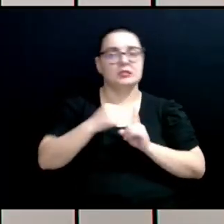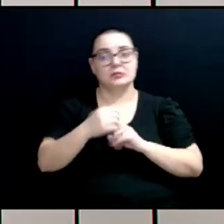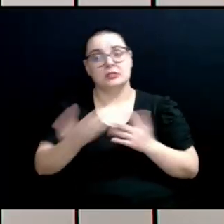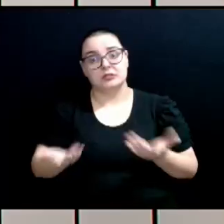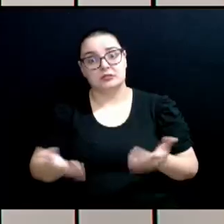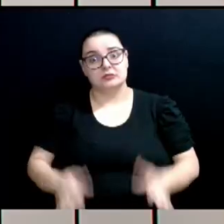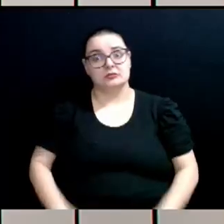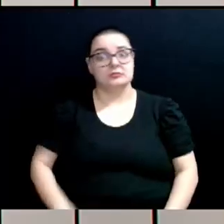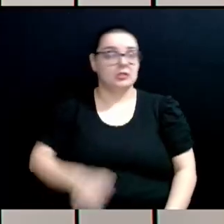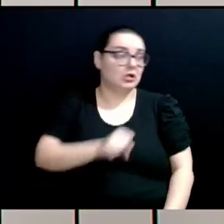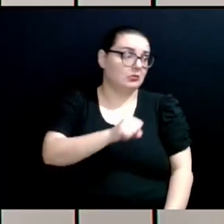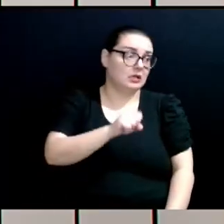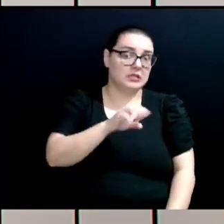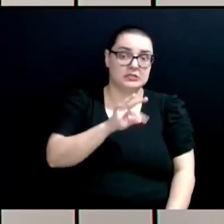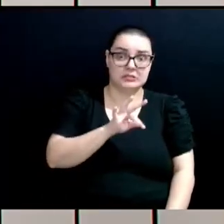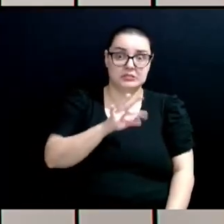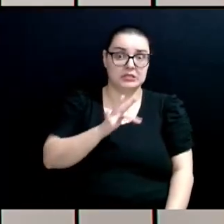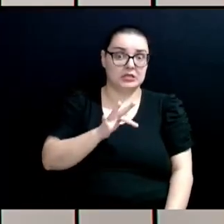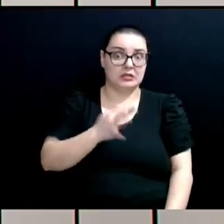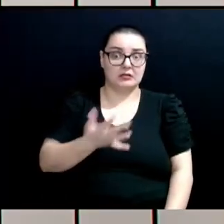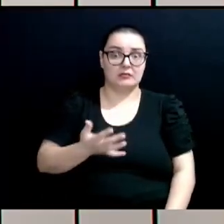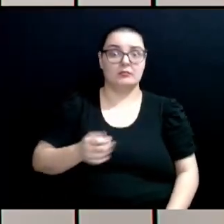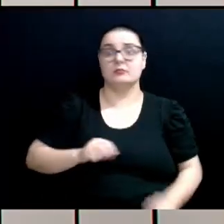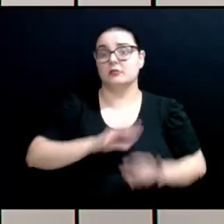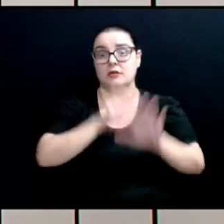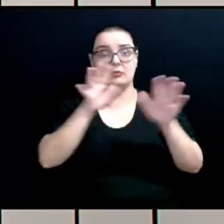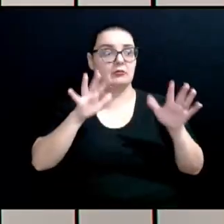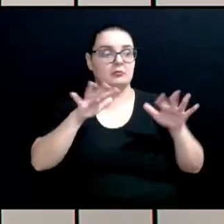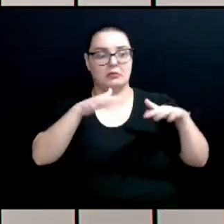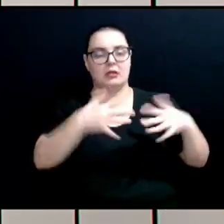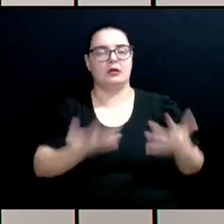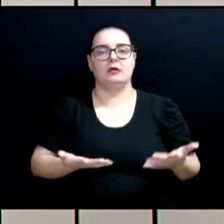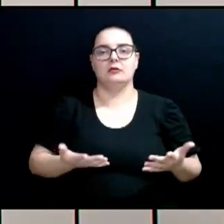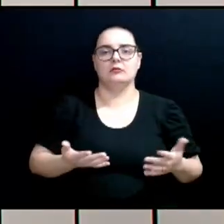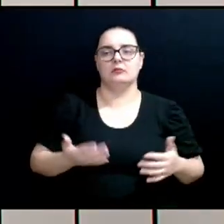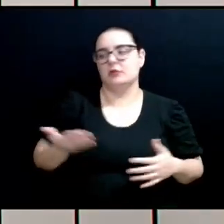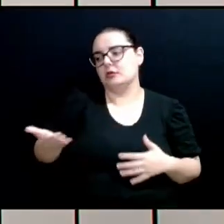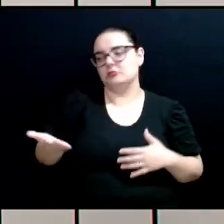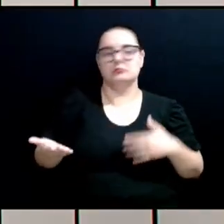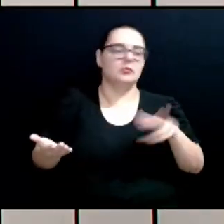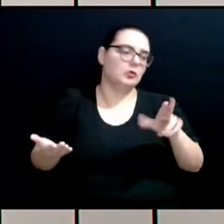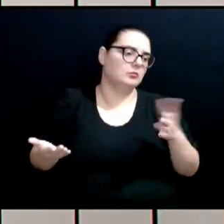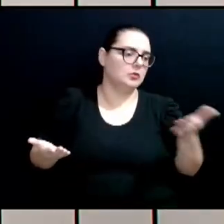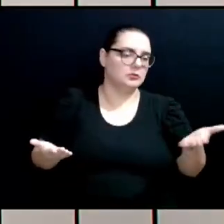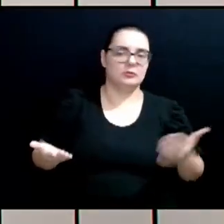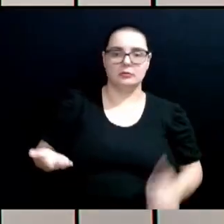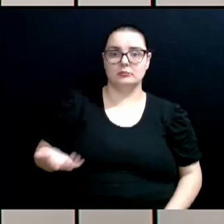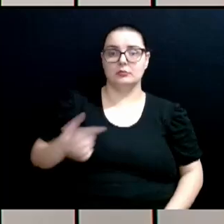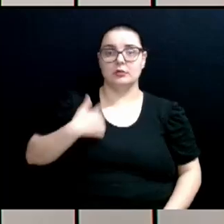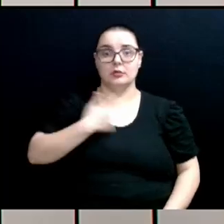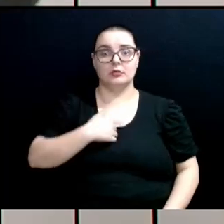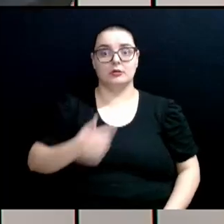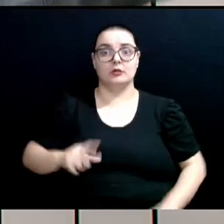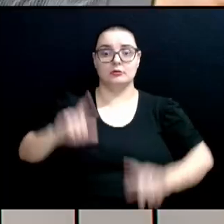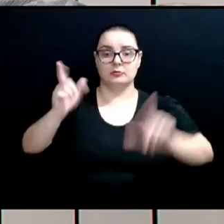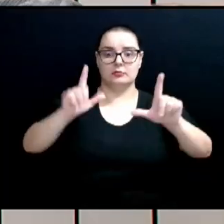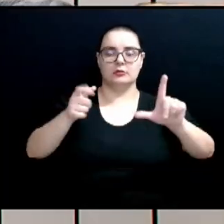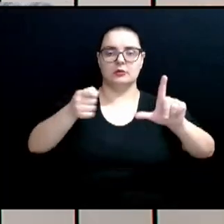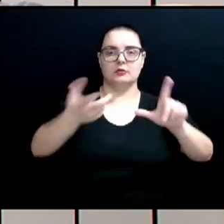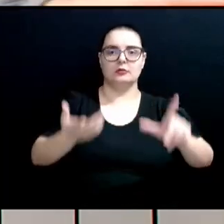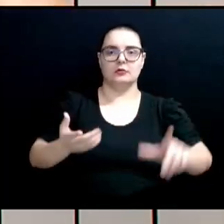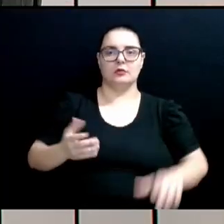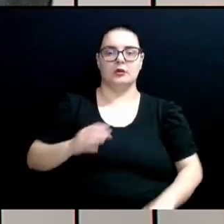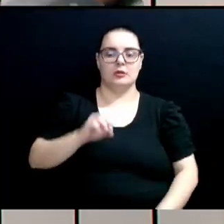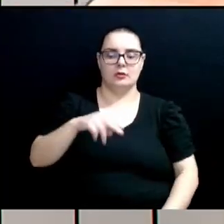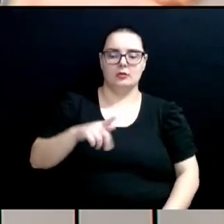está muito em evidência agora, né? Seja para um lado ou seja para o outro. A gente liga a televisão, tá lá congressista. Eu vou levar este